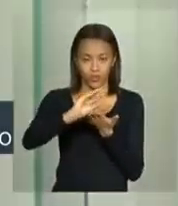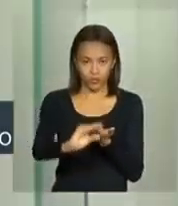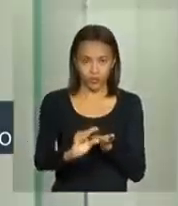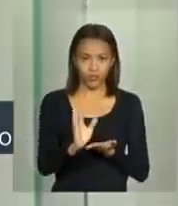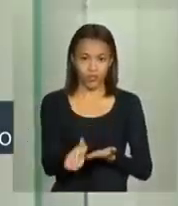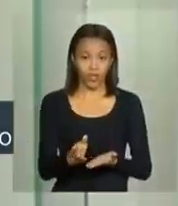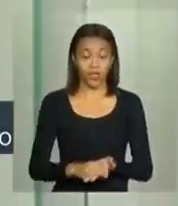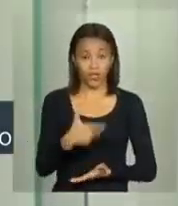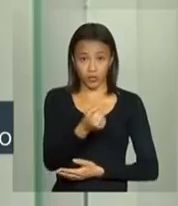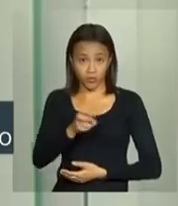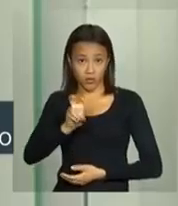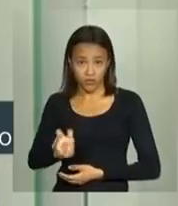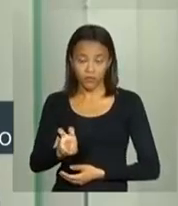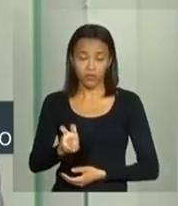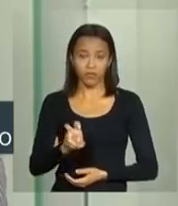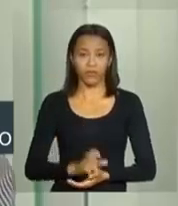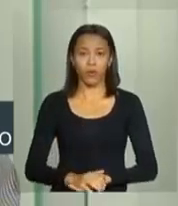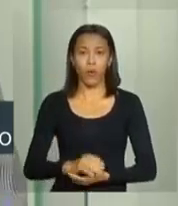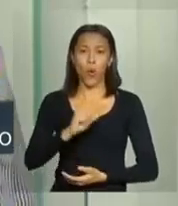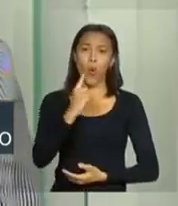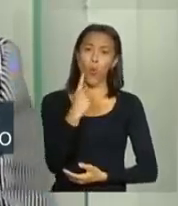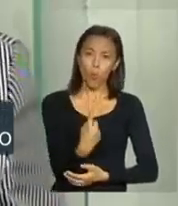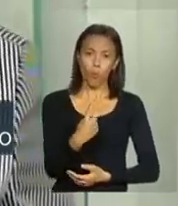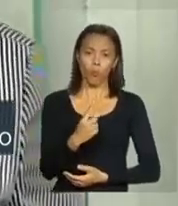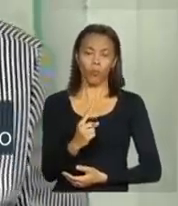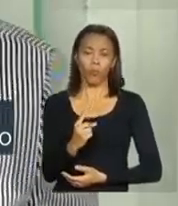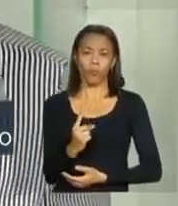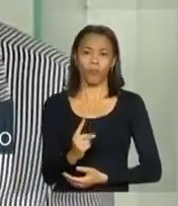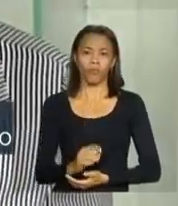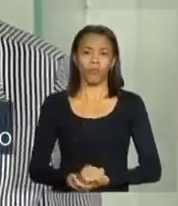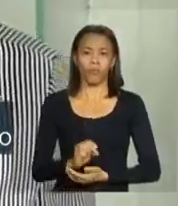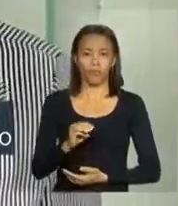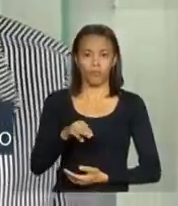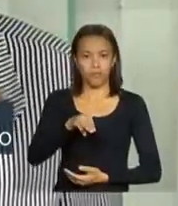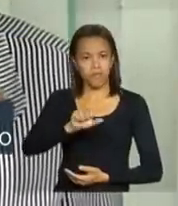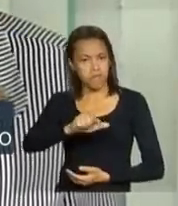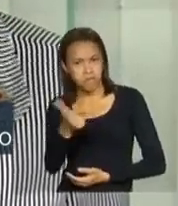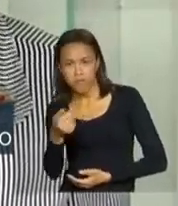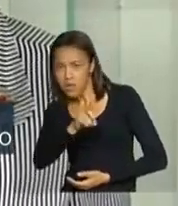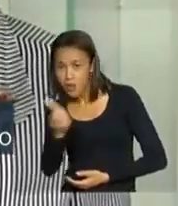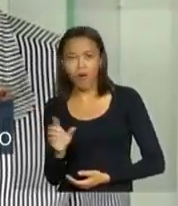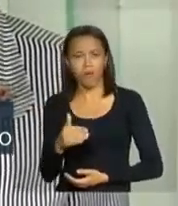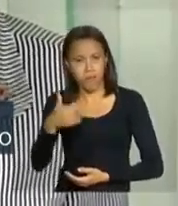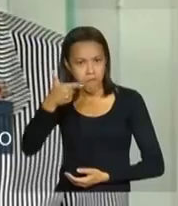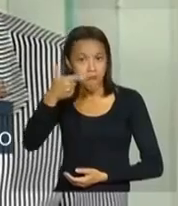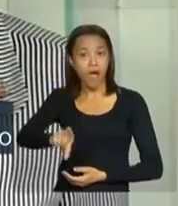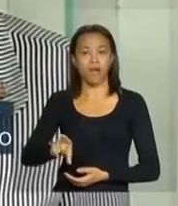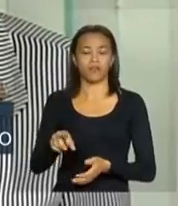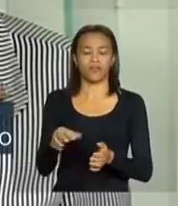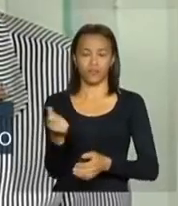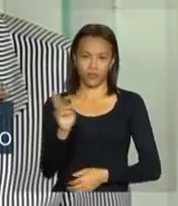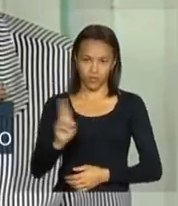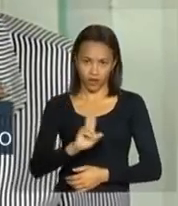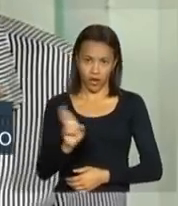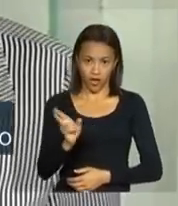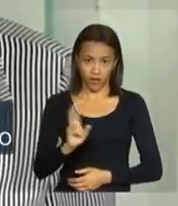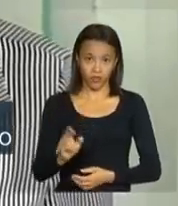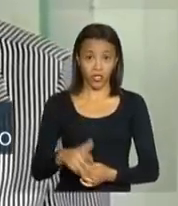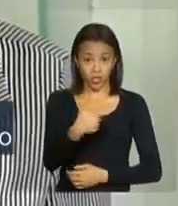aportados. Em 2005, 1 milhão e poucos de reais.